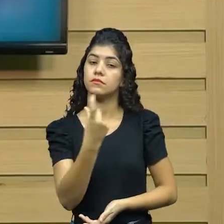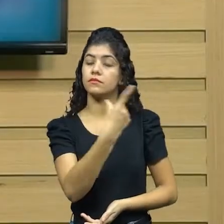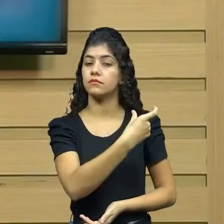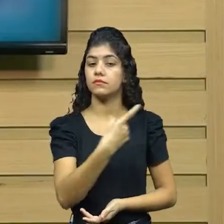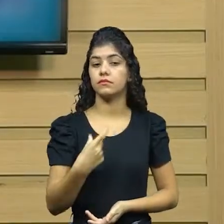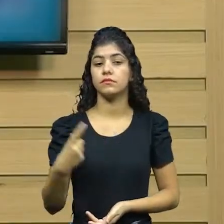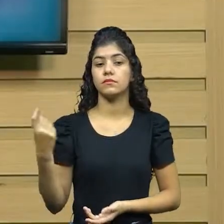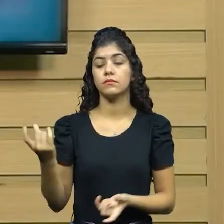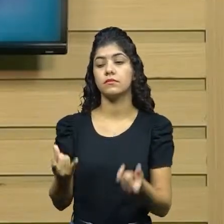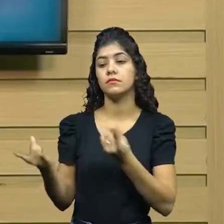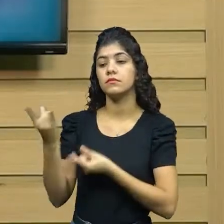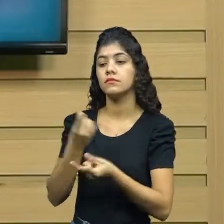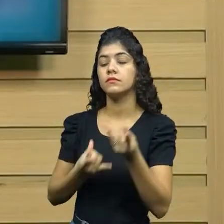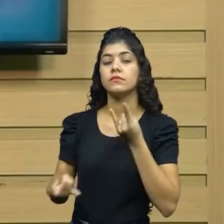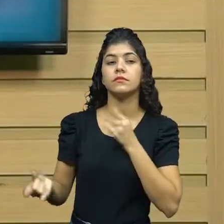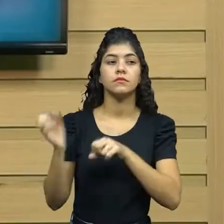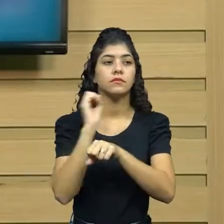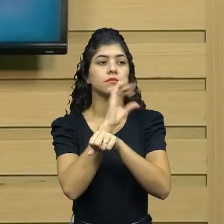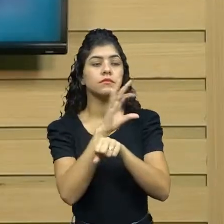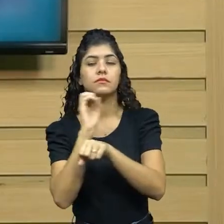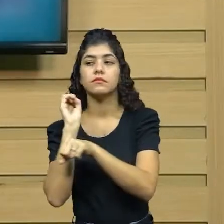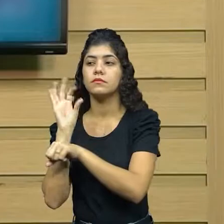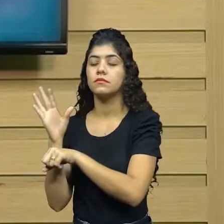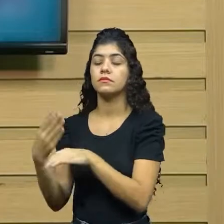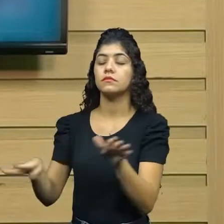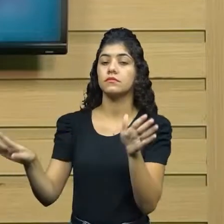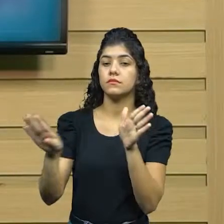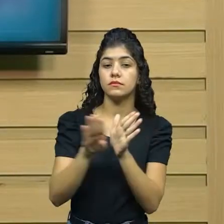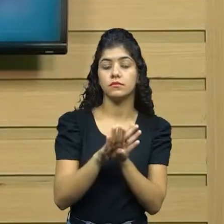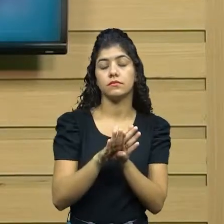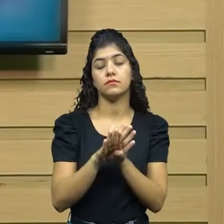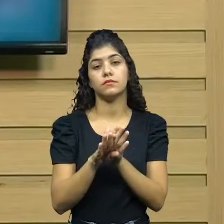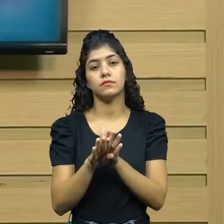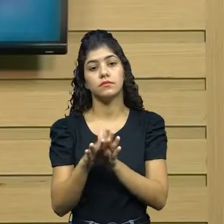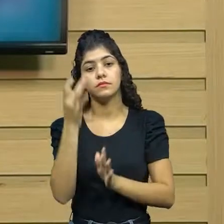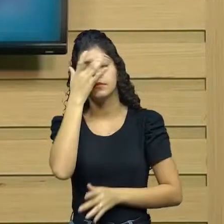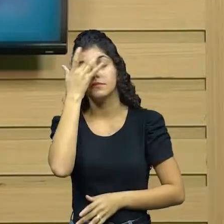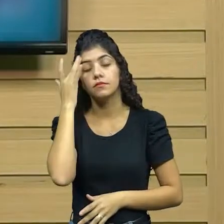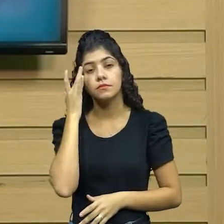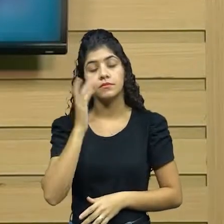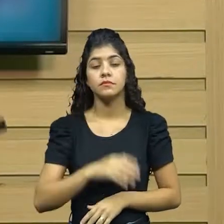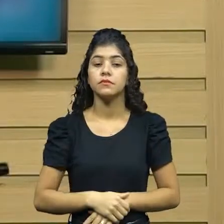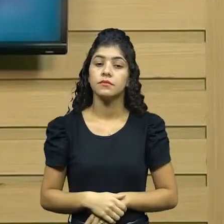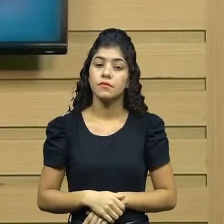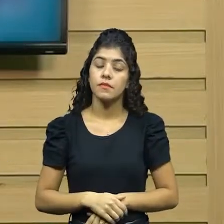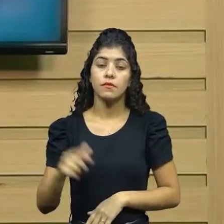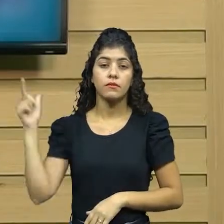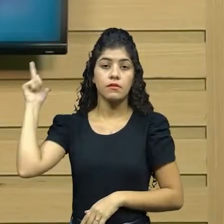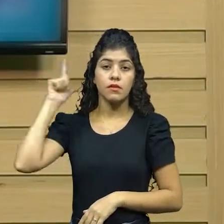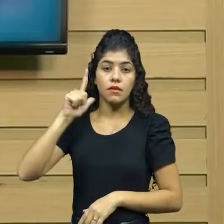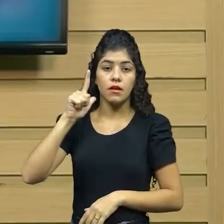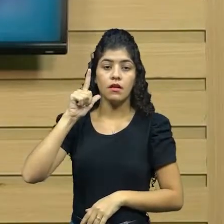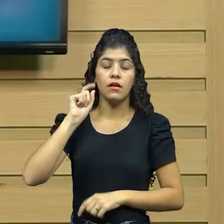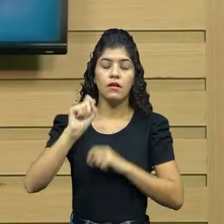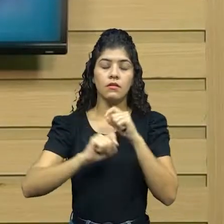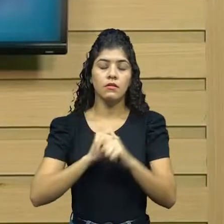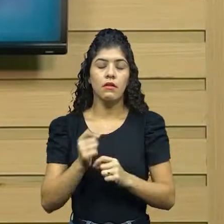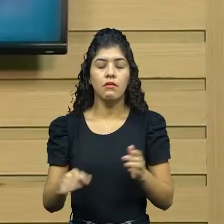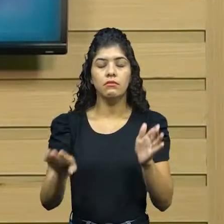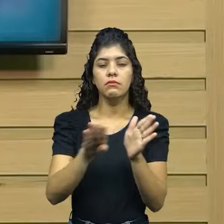uma publicidade, uma propaganda, cheguei até lá ao cliente, de alguma forma eu consegui chegar até a